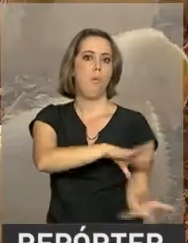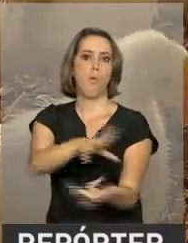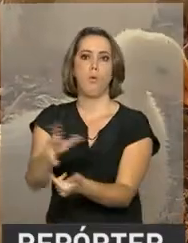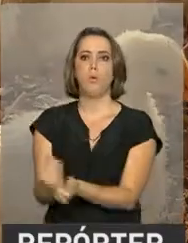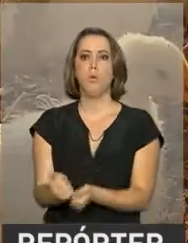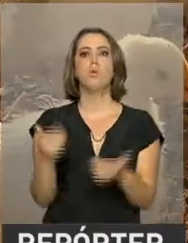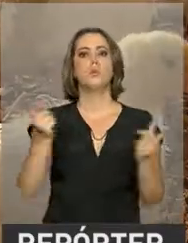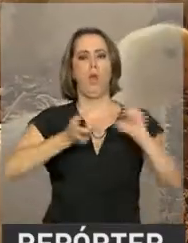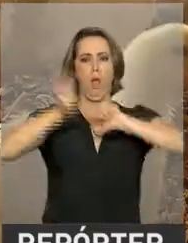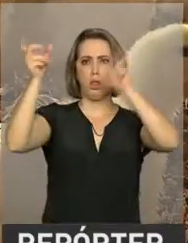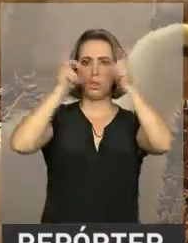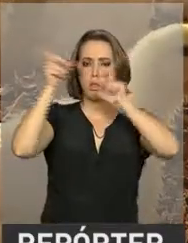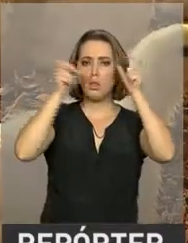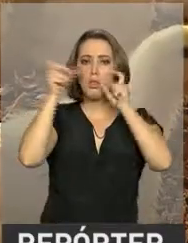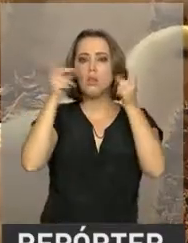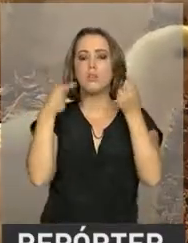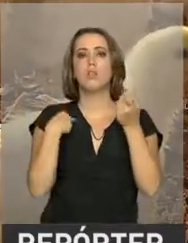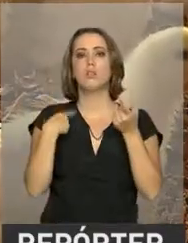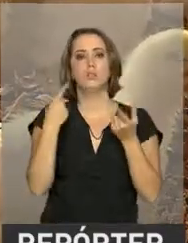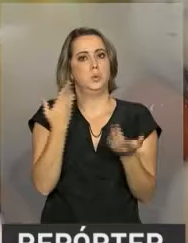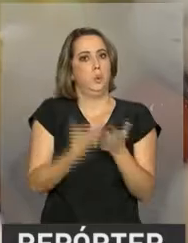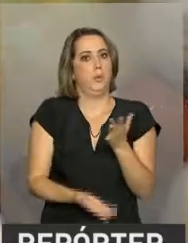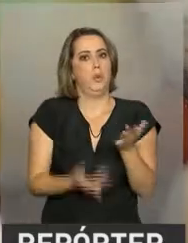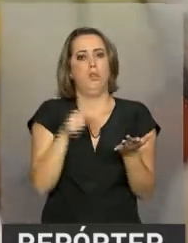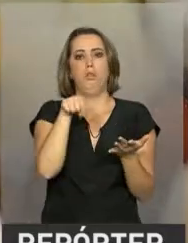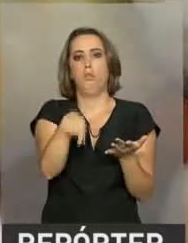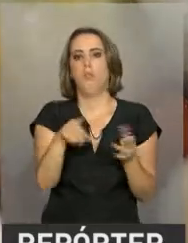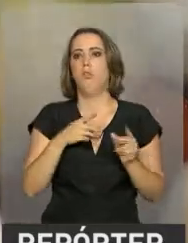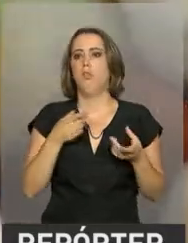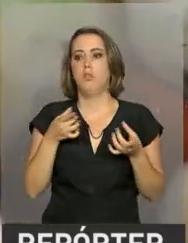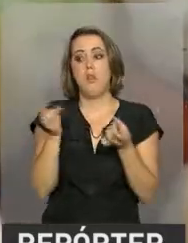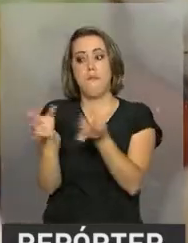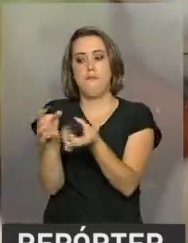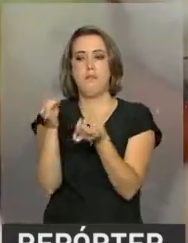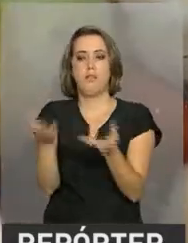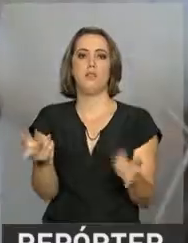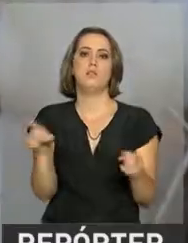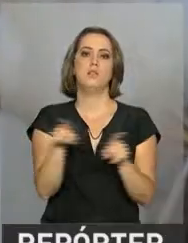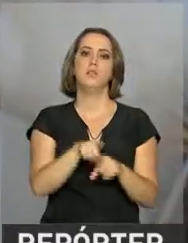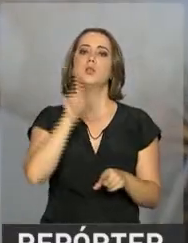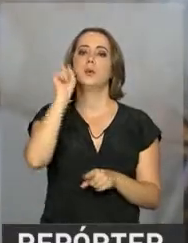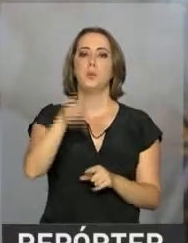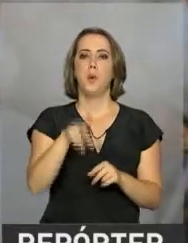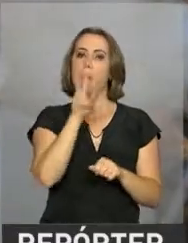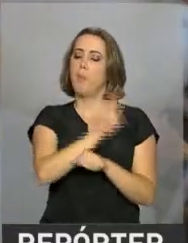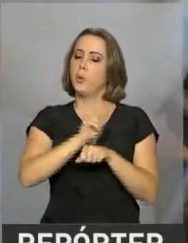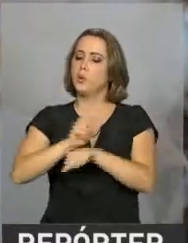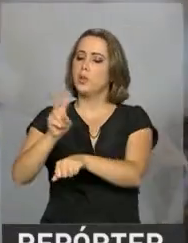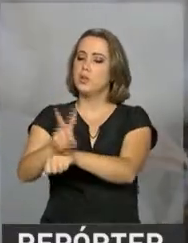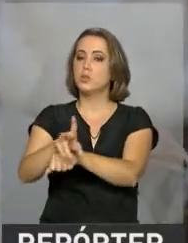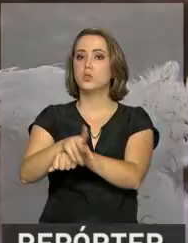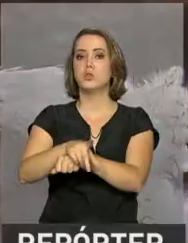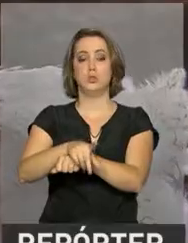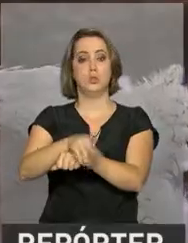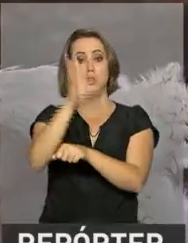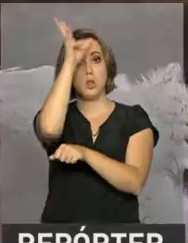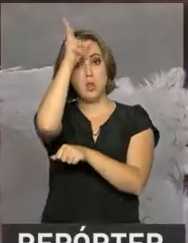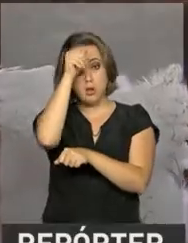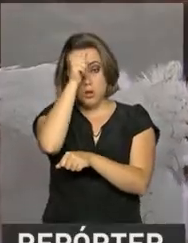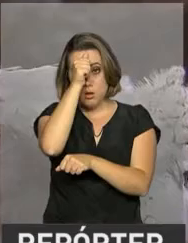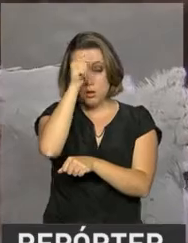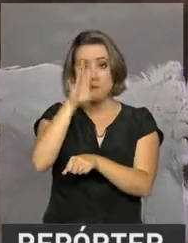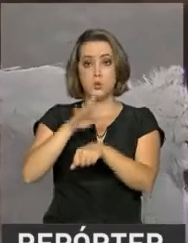estão atentos para não perder esse mercado e uma medida indispensável para isso é proteger as aves de doenças principalmente